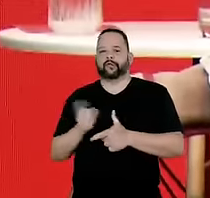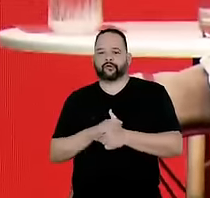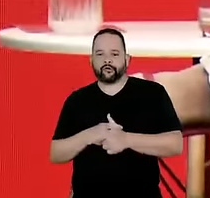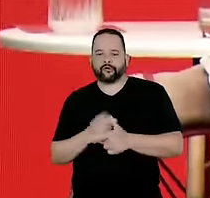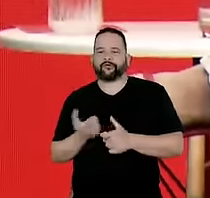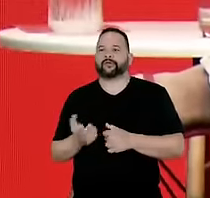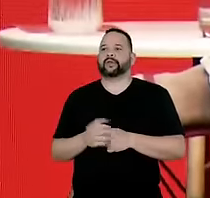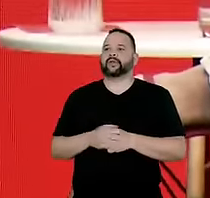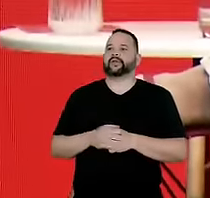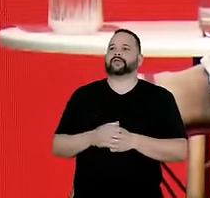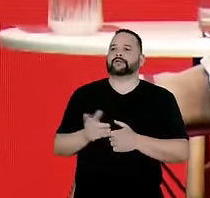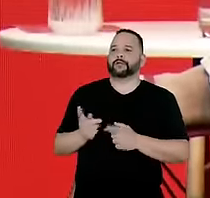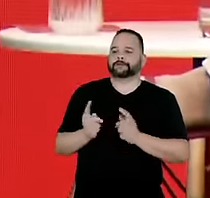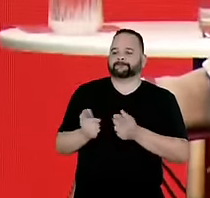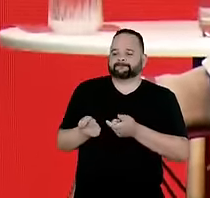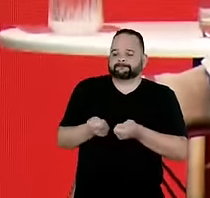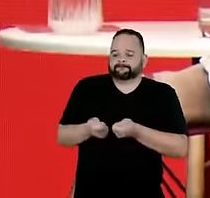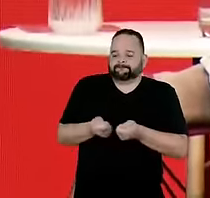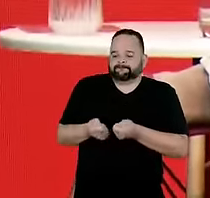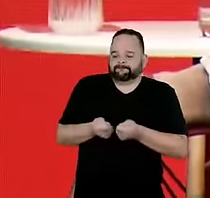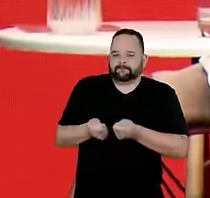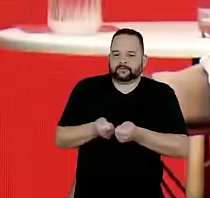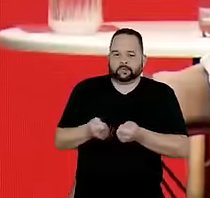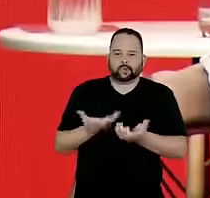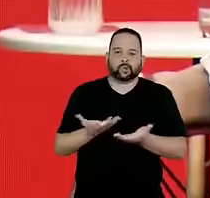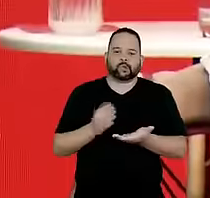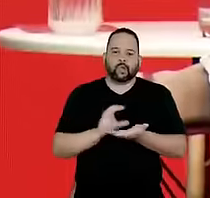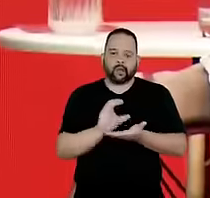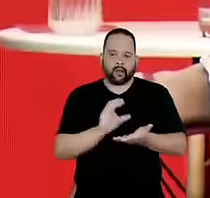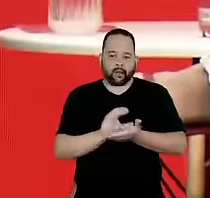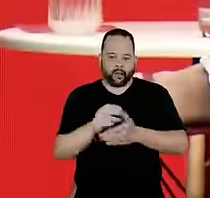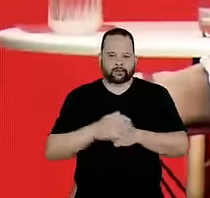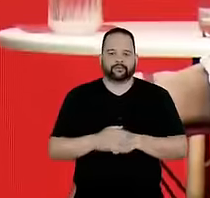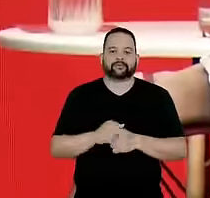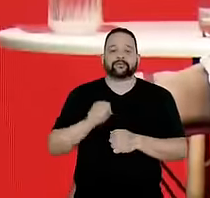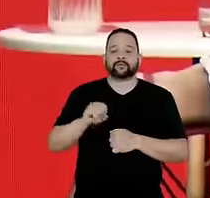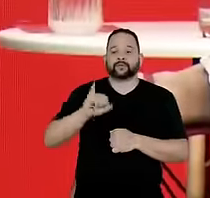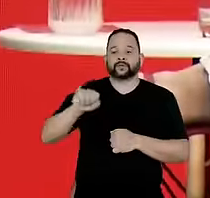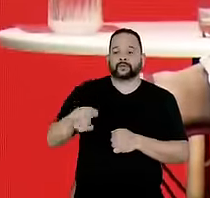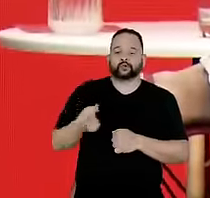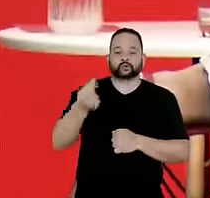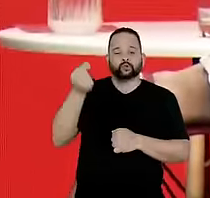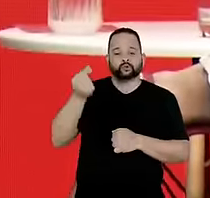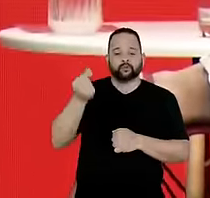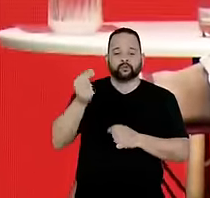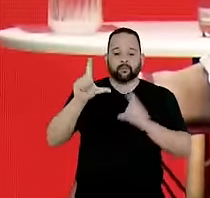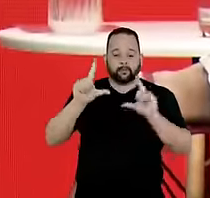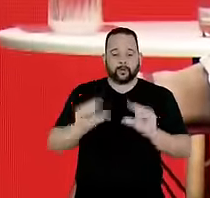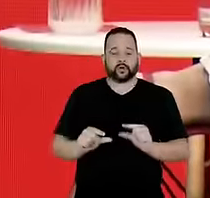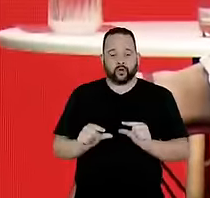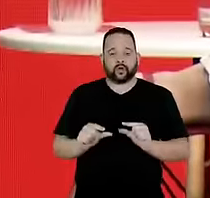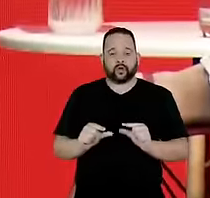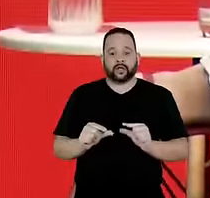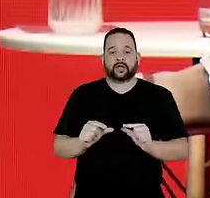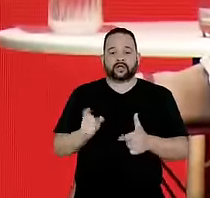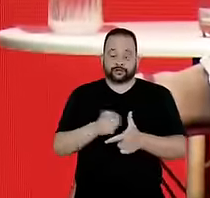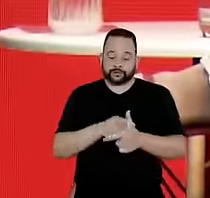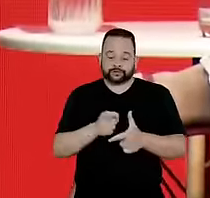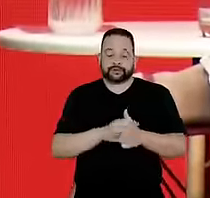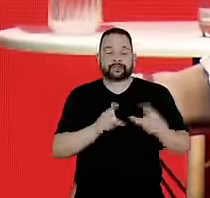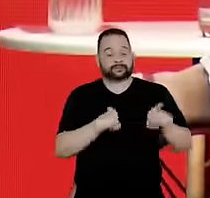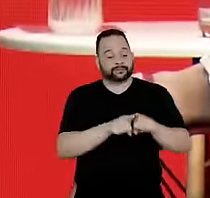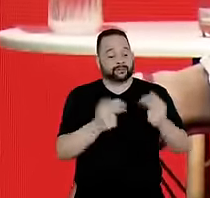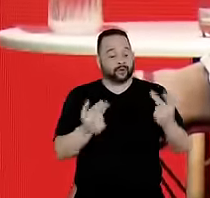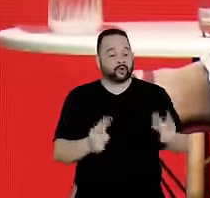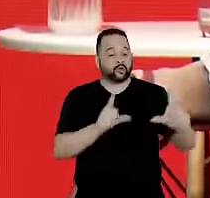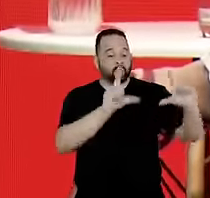crédito né n de plencia aumenta com juro mais baixo você vai diminuindo aí na de plencia o banco consegue oferecer mais produto ganha mais